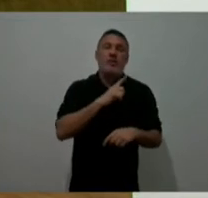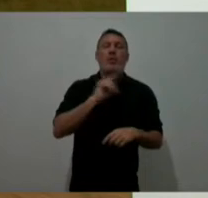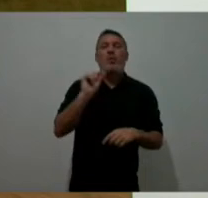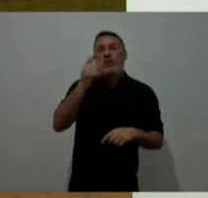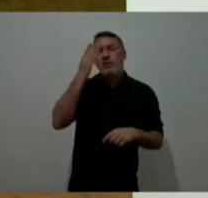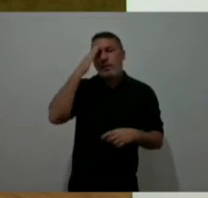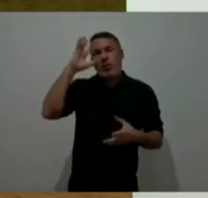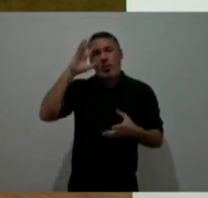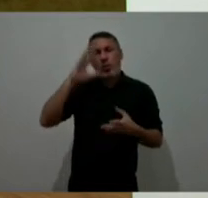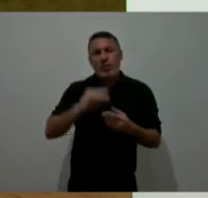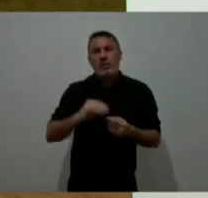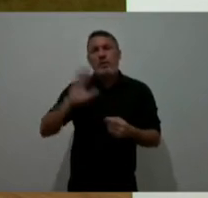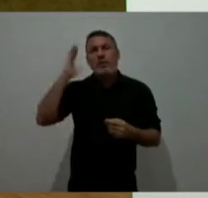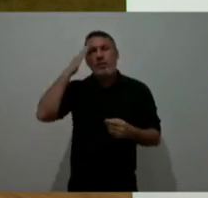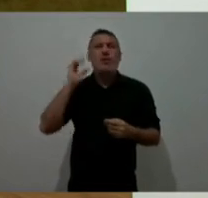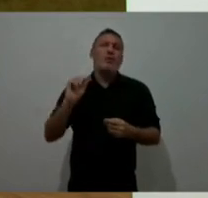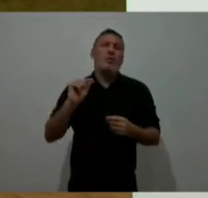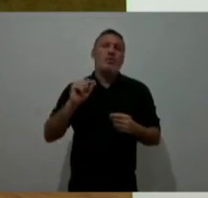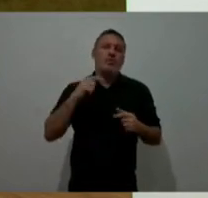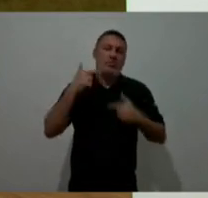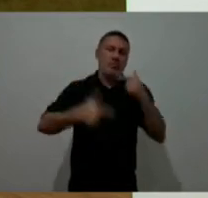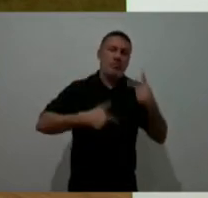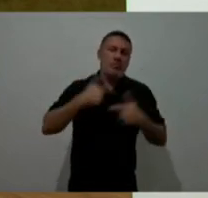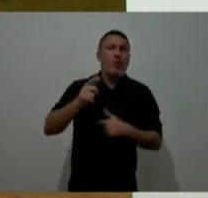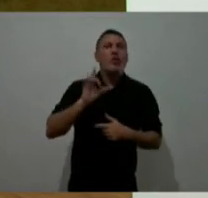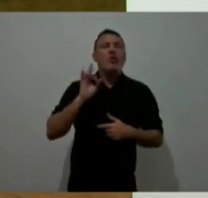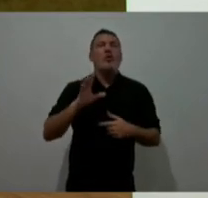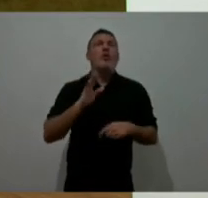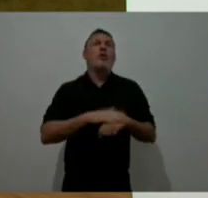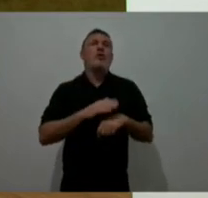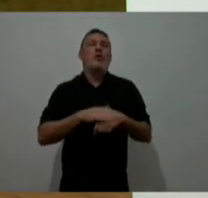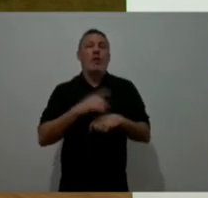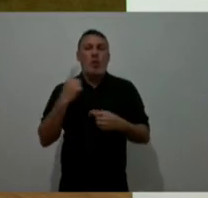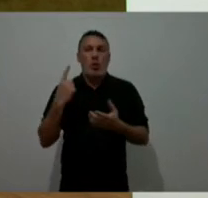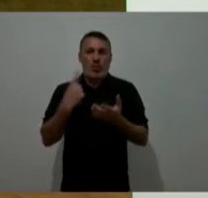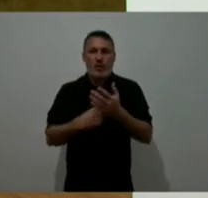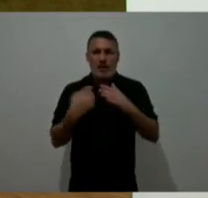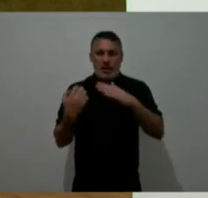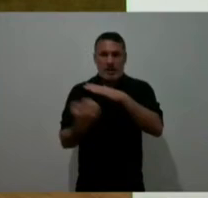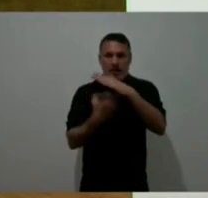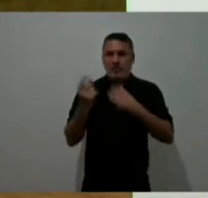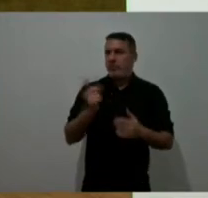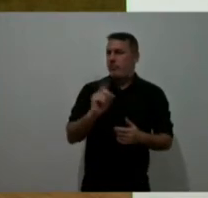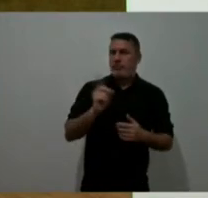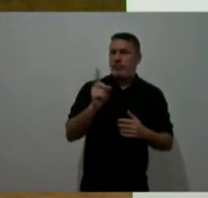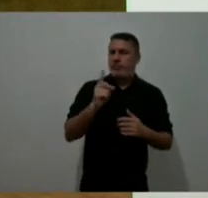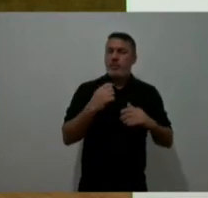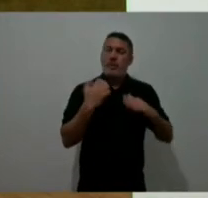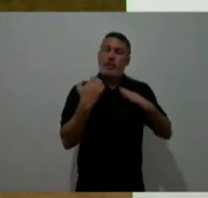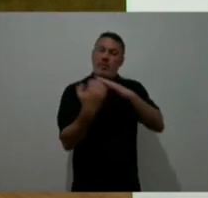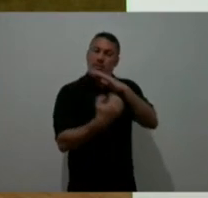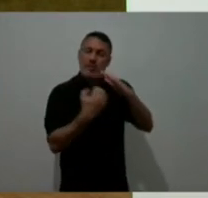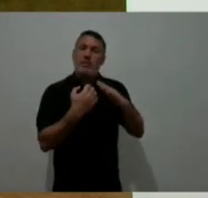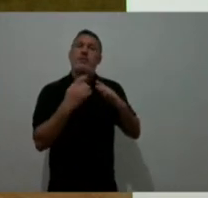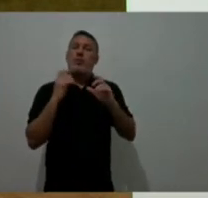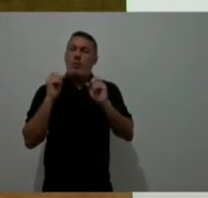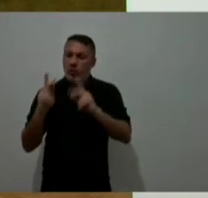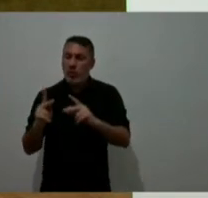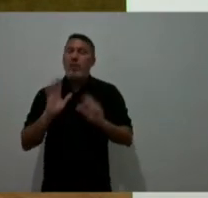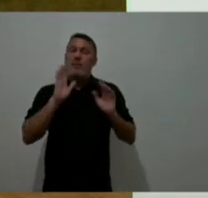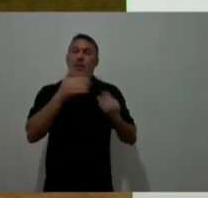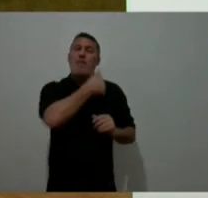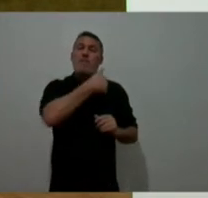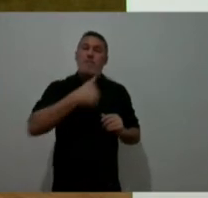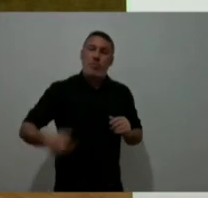a ação ESG não é só um compromisso das empresas, é um compromisso, de fato, das administrações públicas. Acho